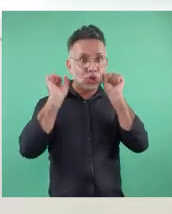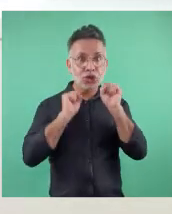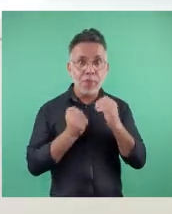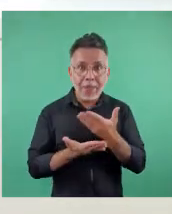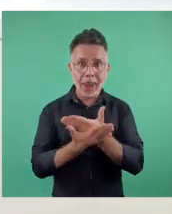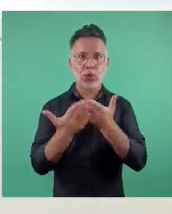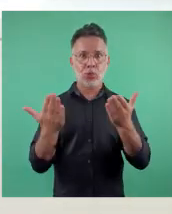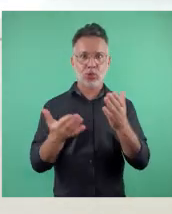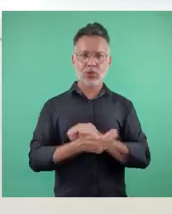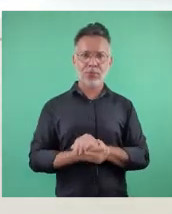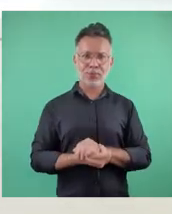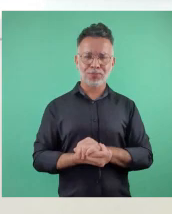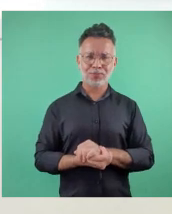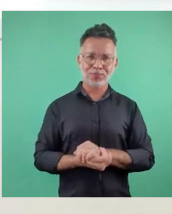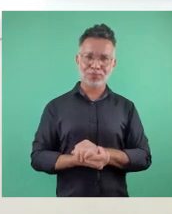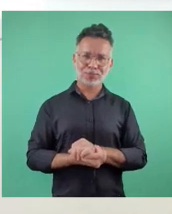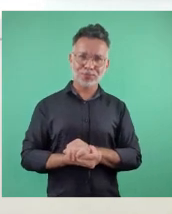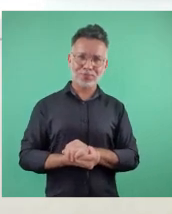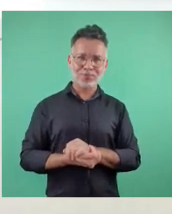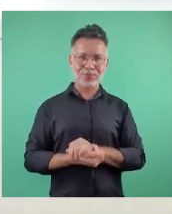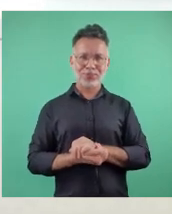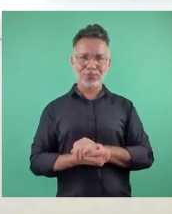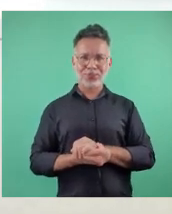para todos.